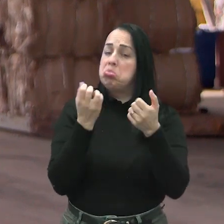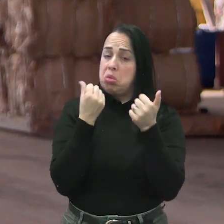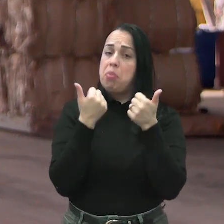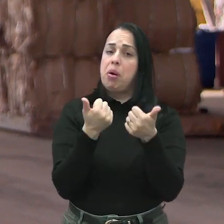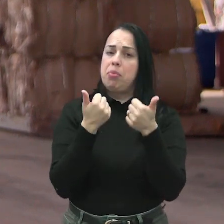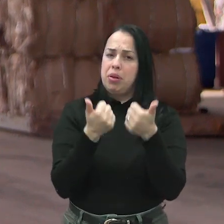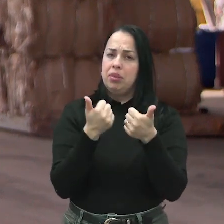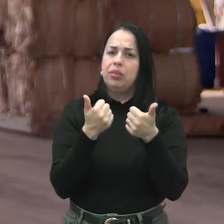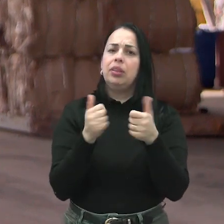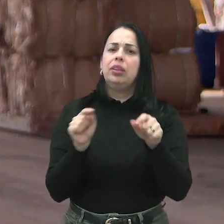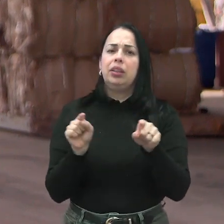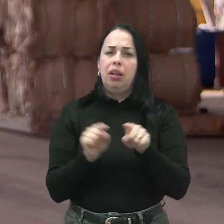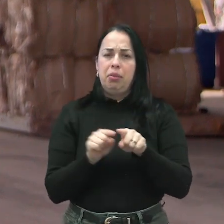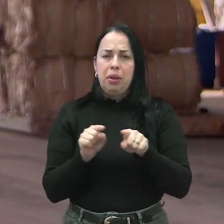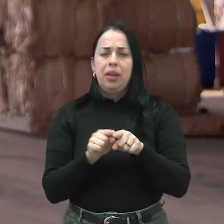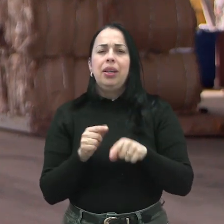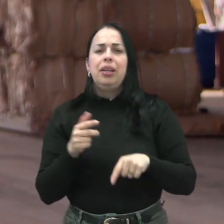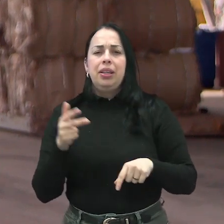positivo,